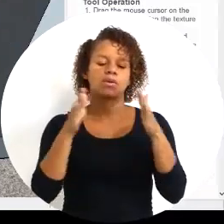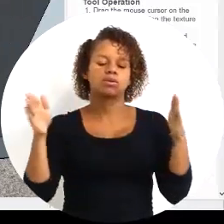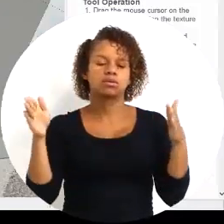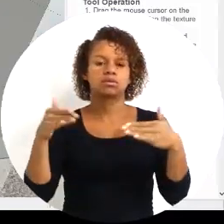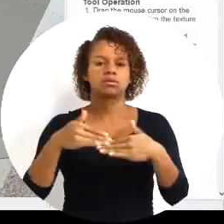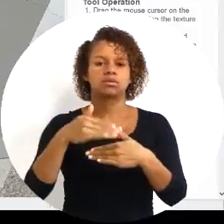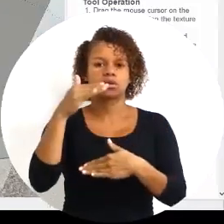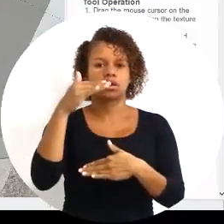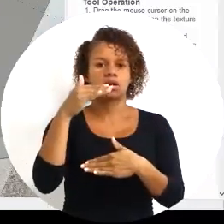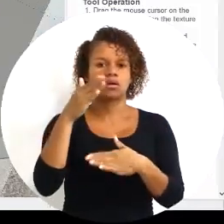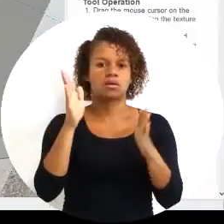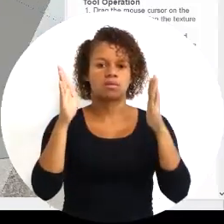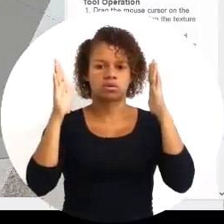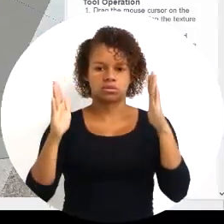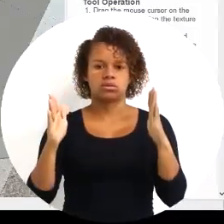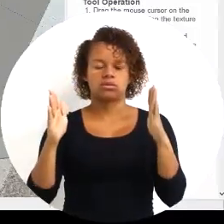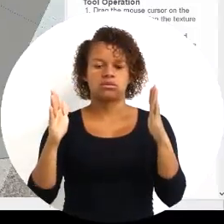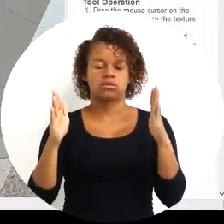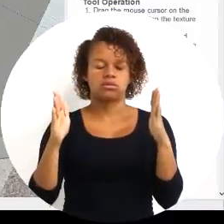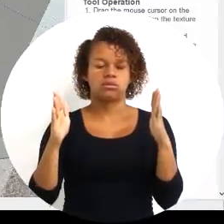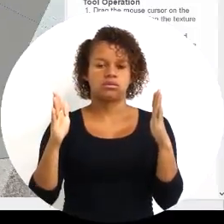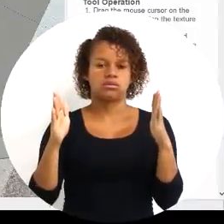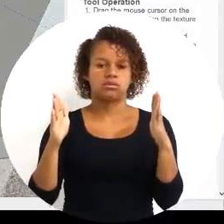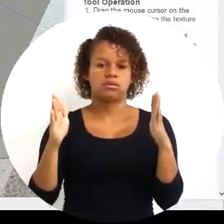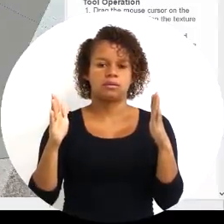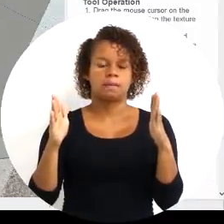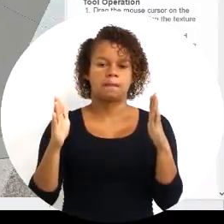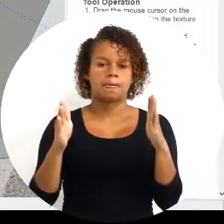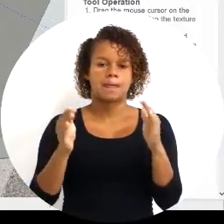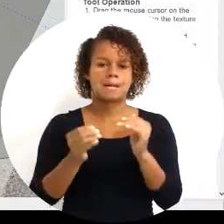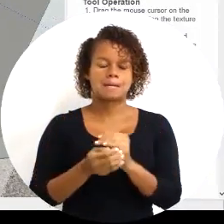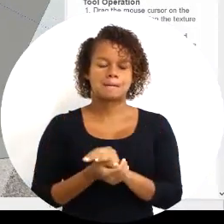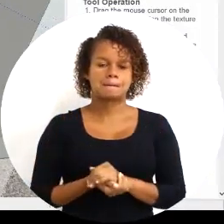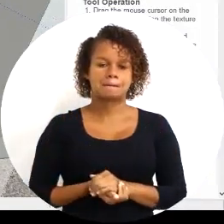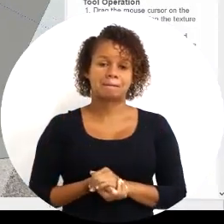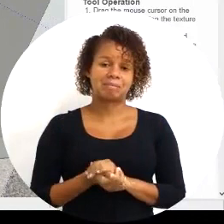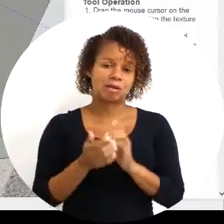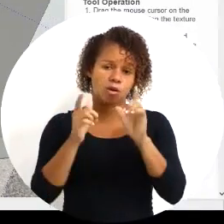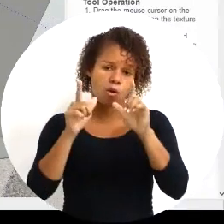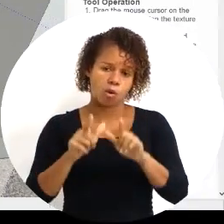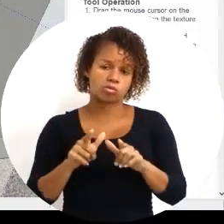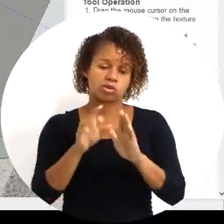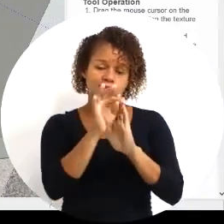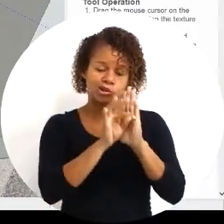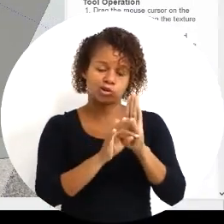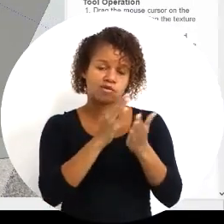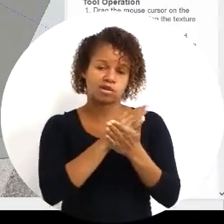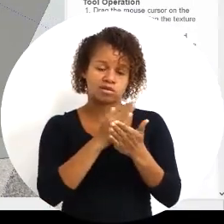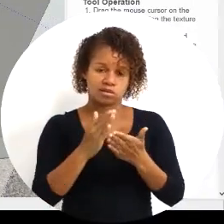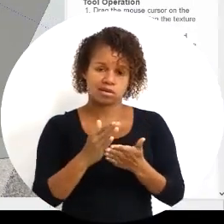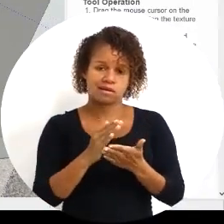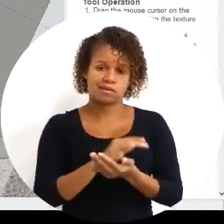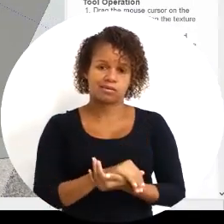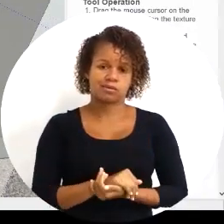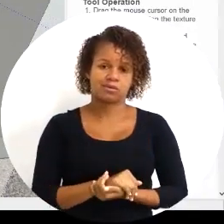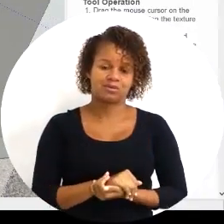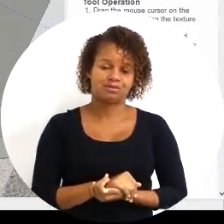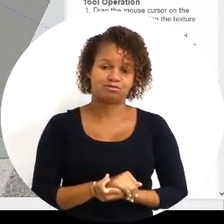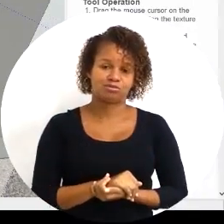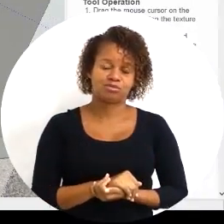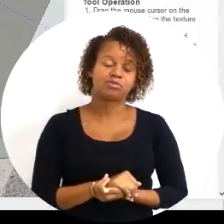textura, posição. Eu posso posicionar onde essa textura